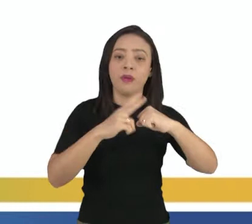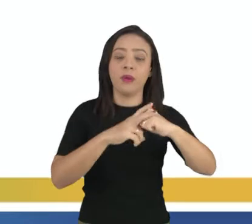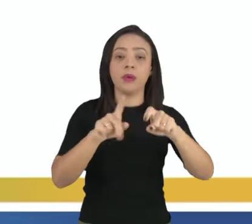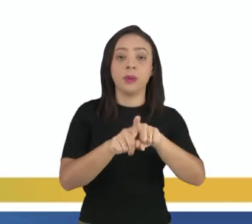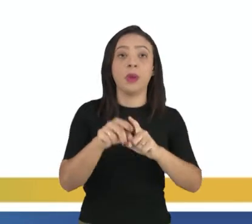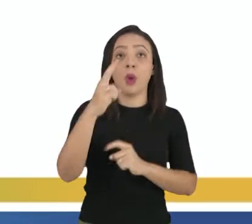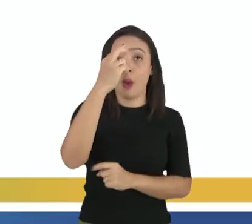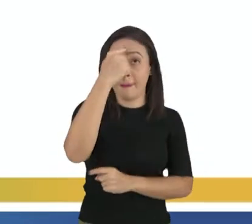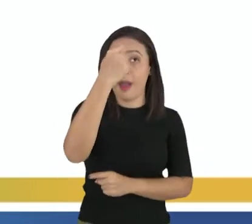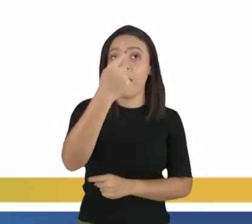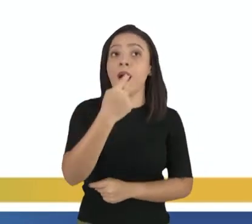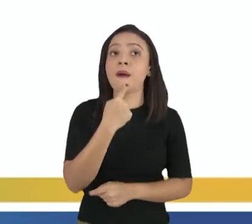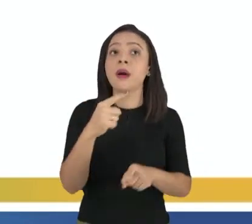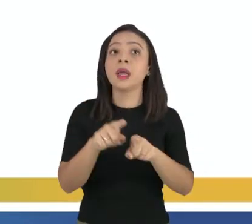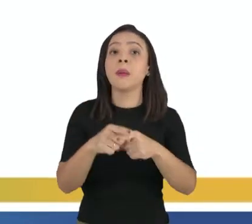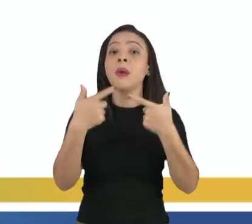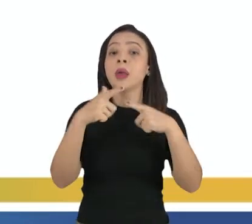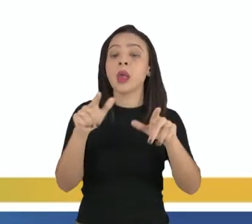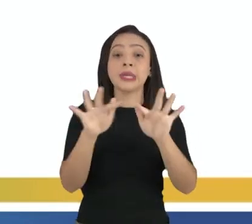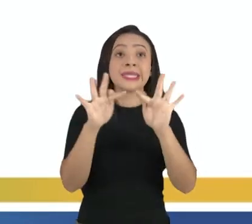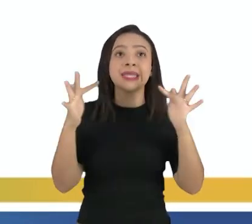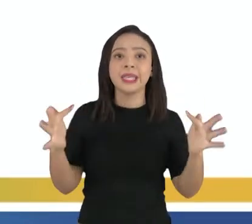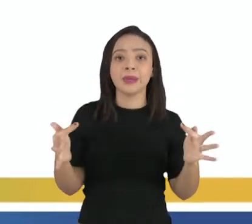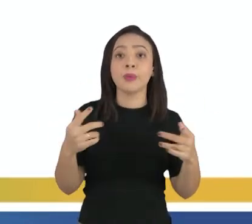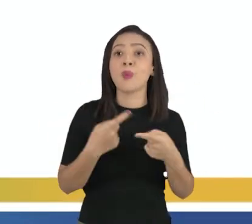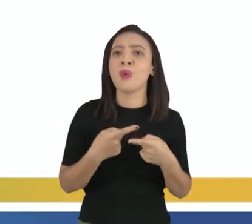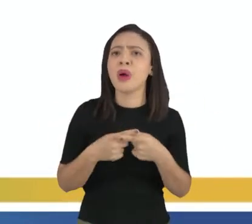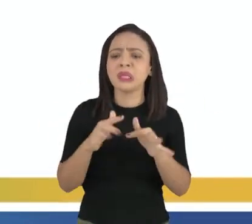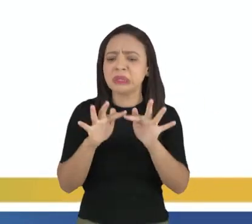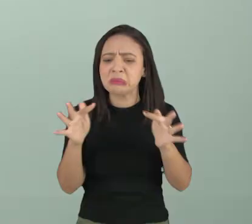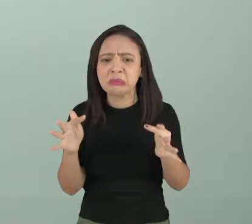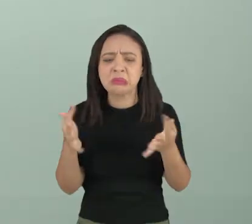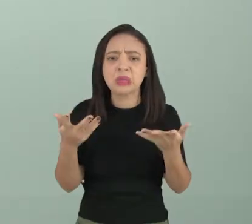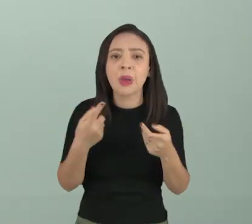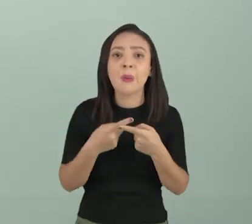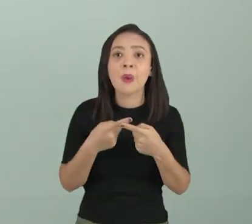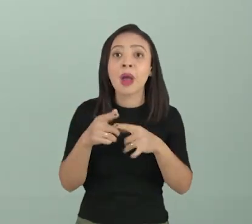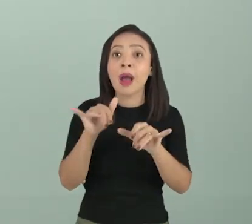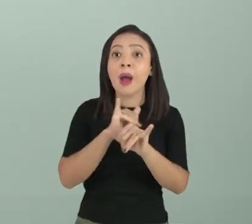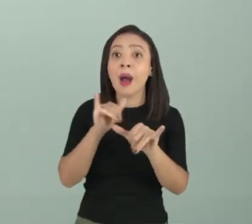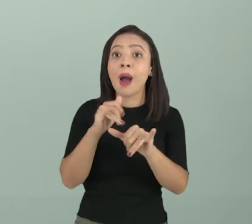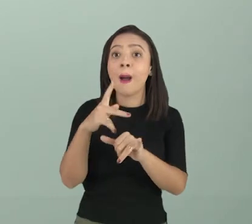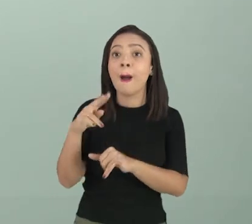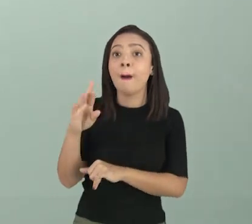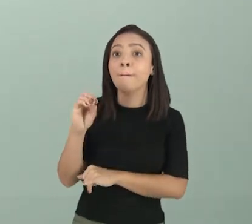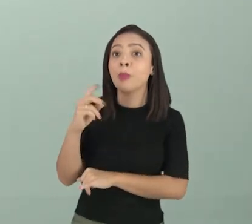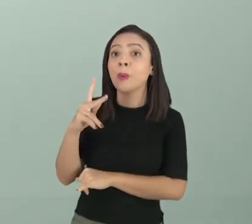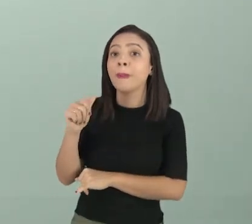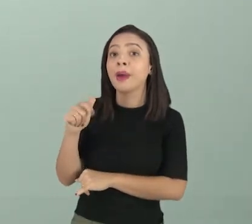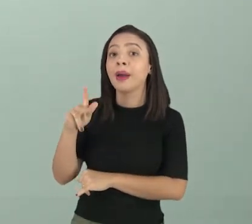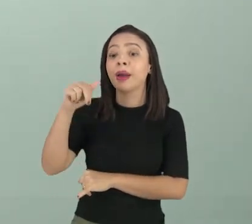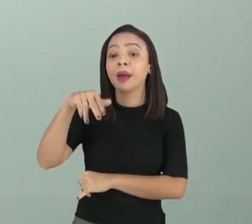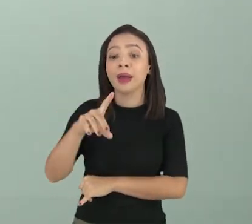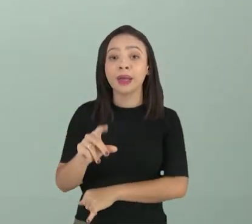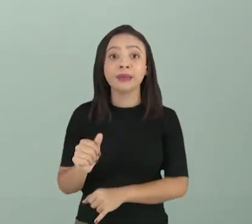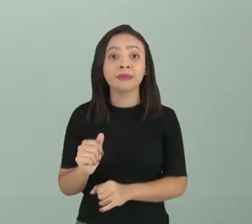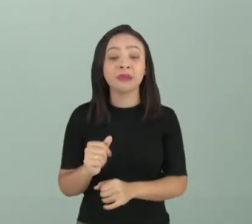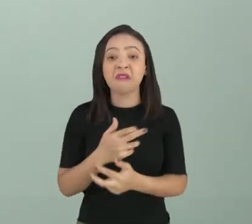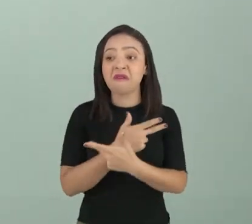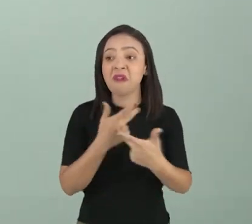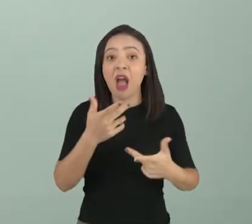verbal. Utiliza uma linguagem simples, porque a propaganda ela vai chegar em diversos